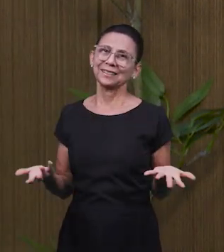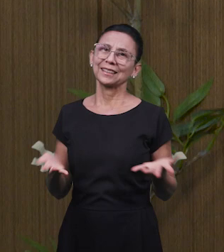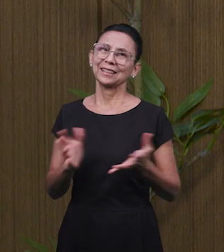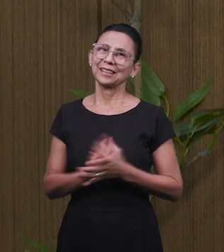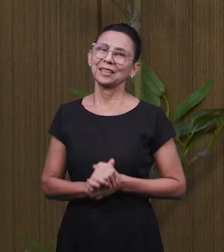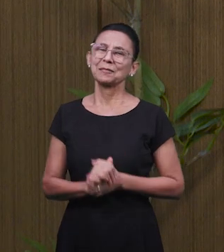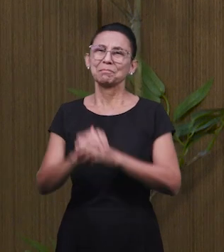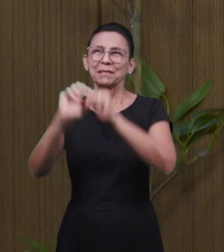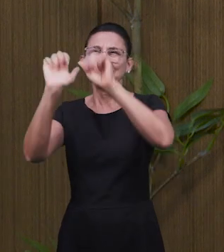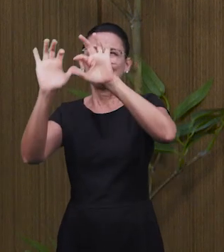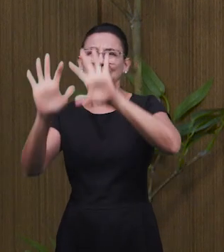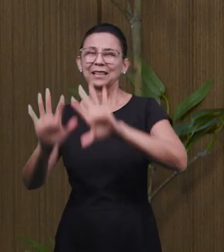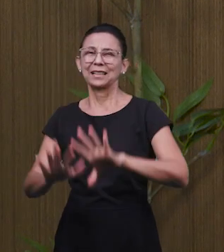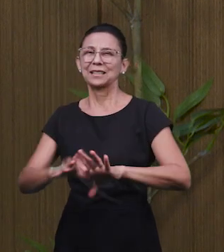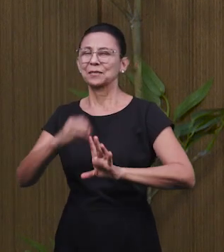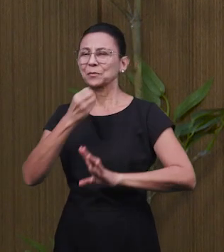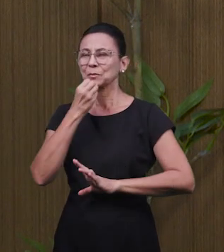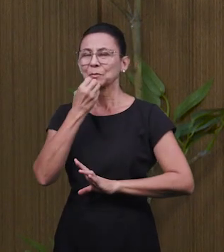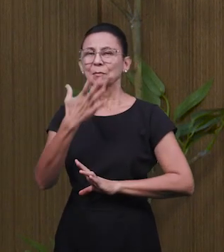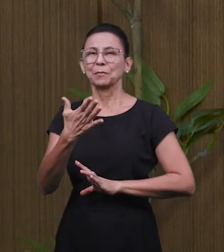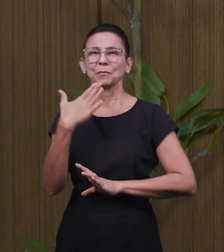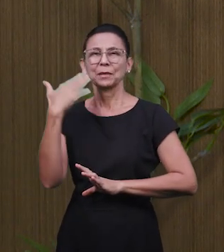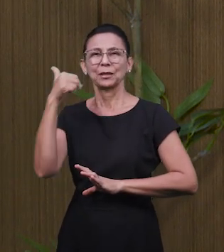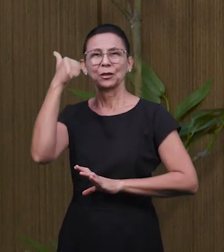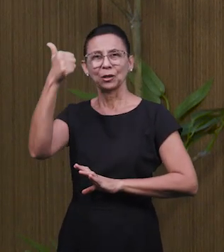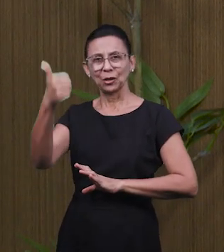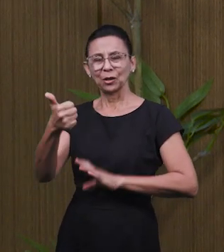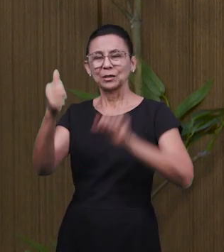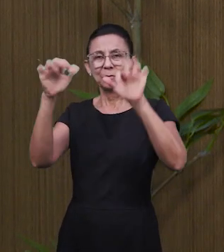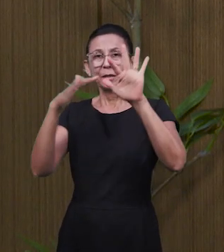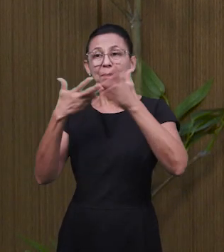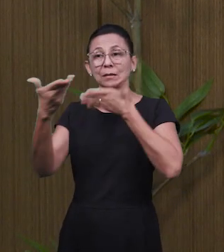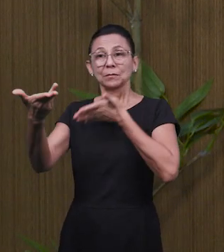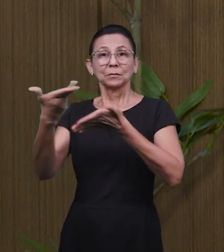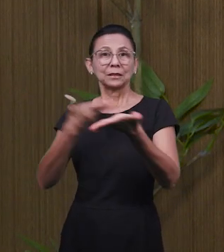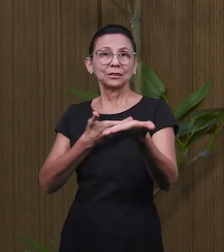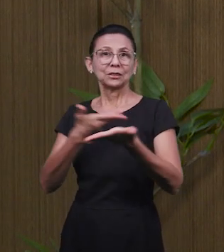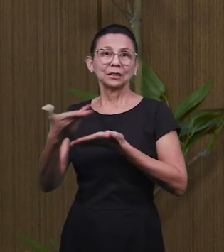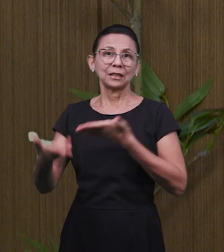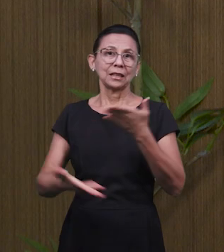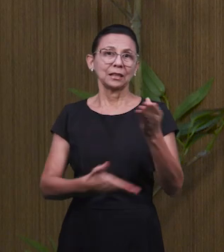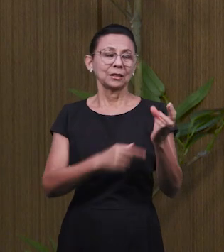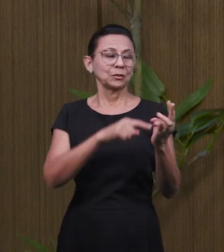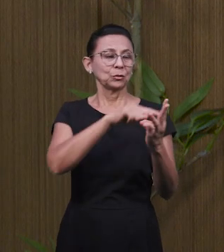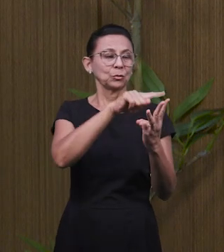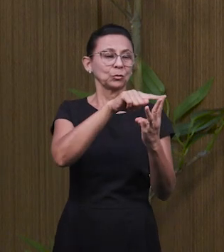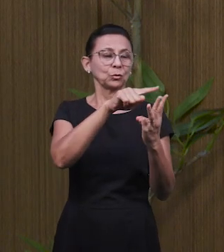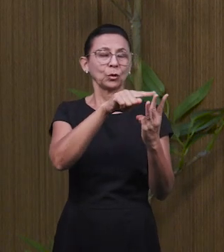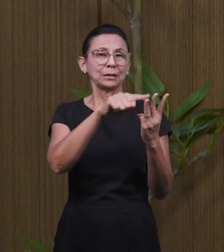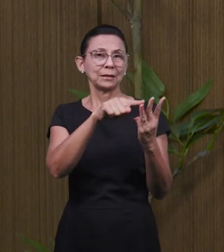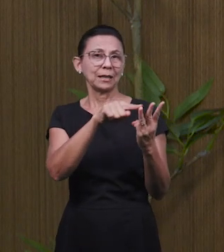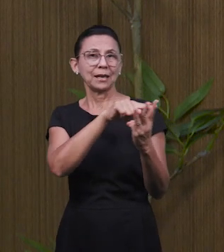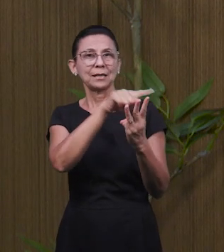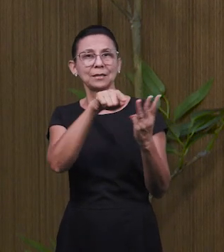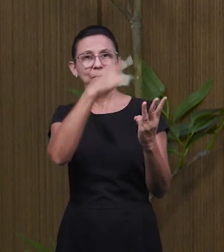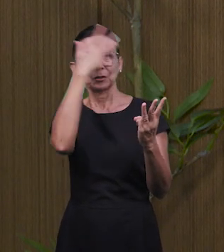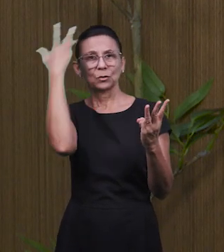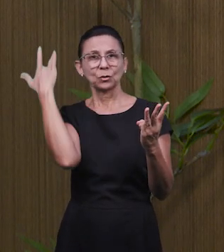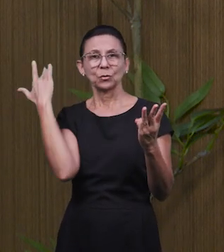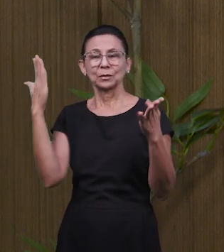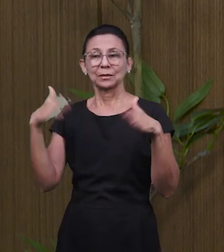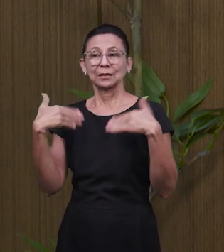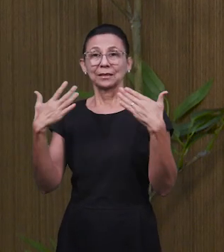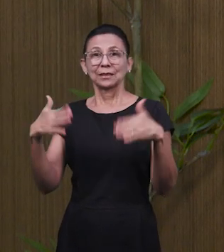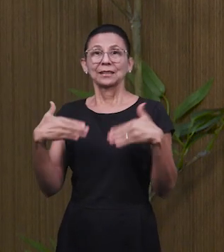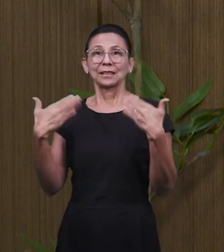que coisa maravilhosa é compartilhar a bênção, é compartilhar a experiência, e 2 ou 3 se alegrarem porque tem comunhão com